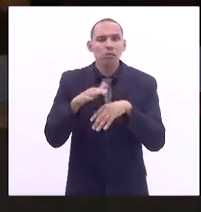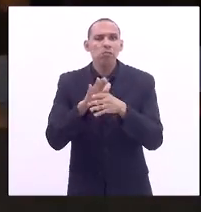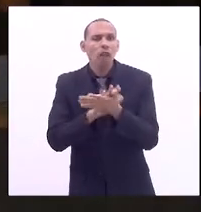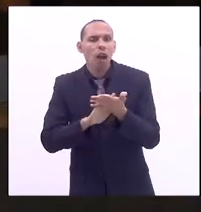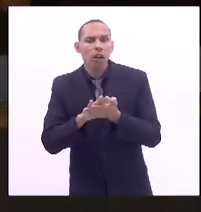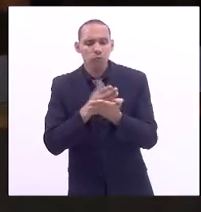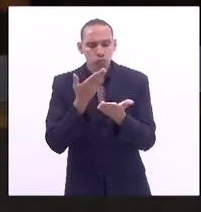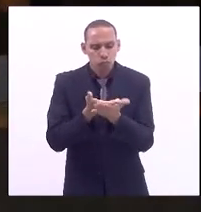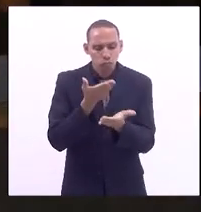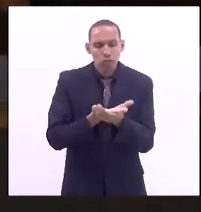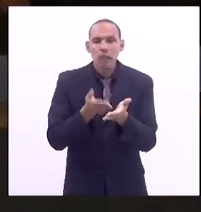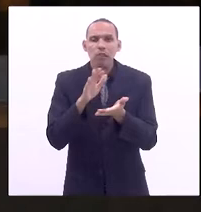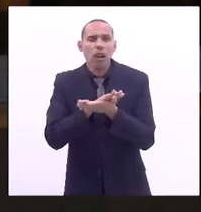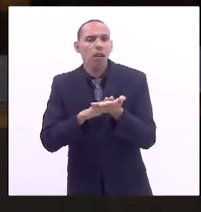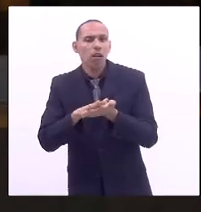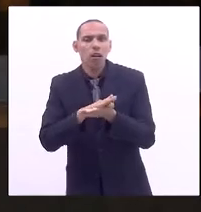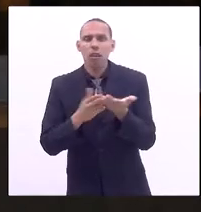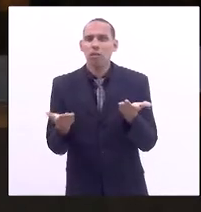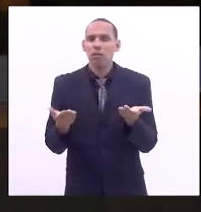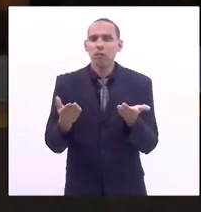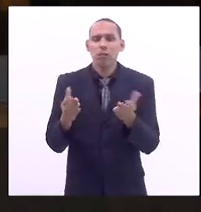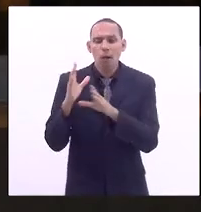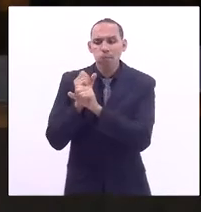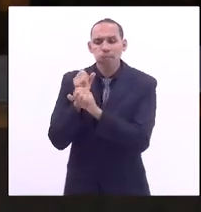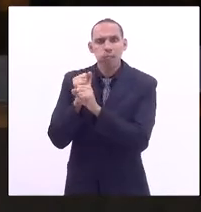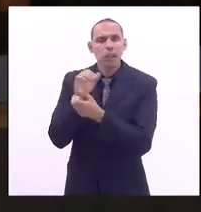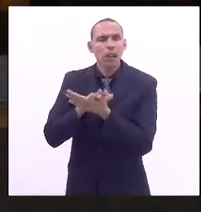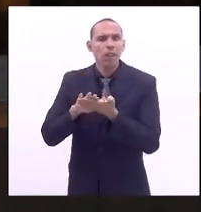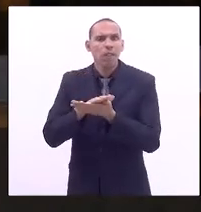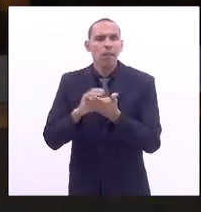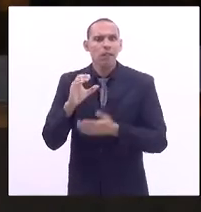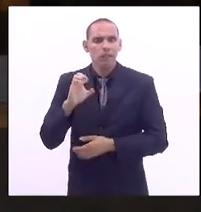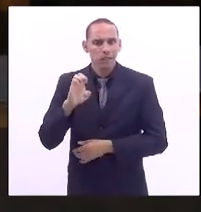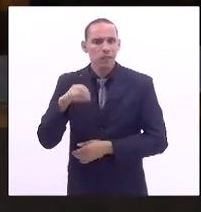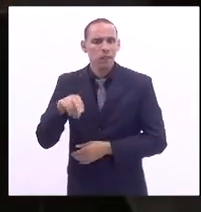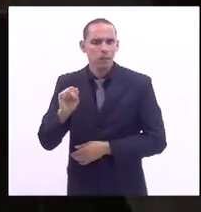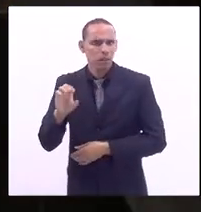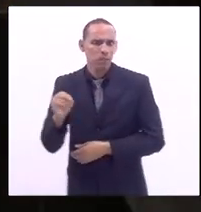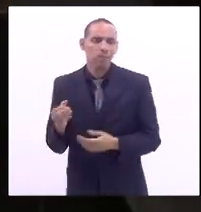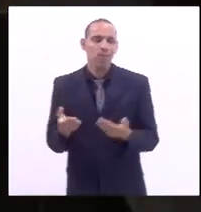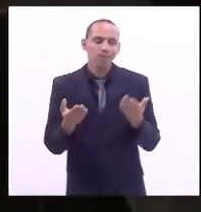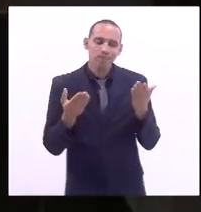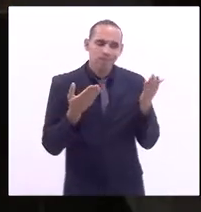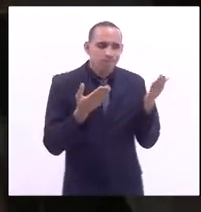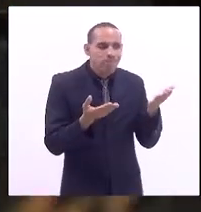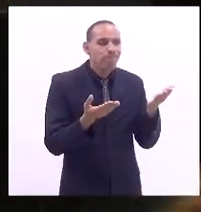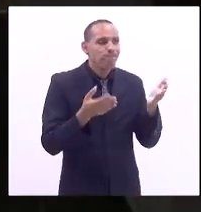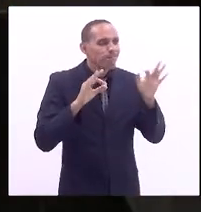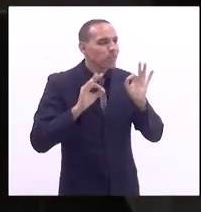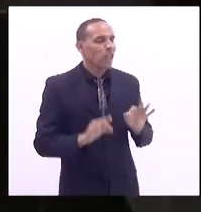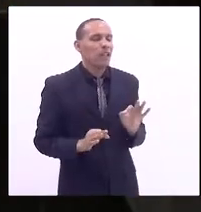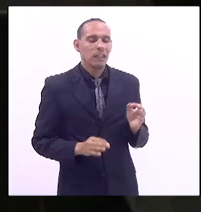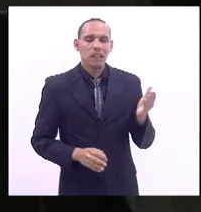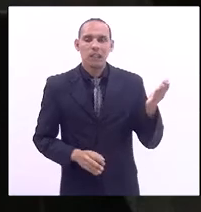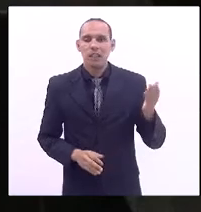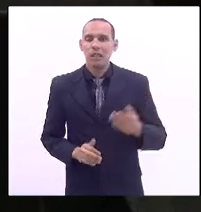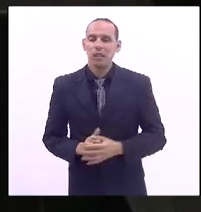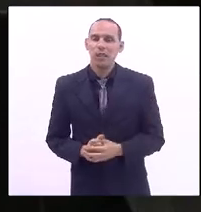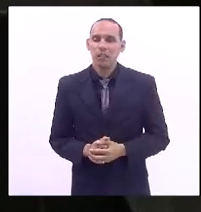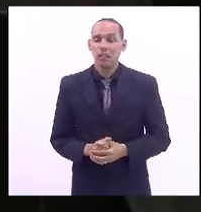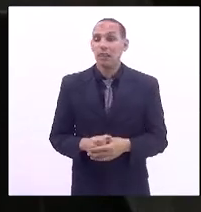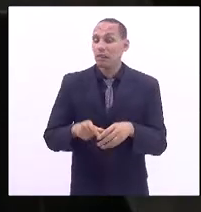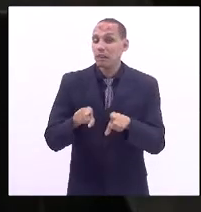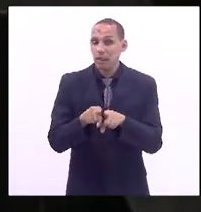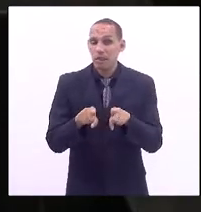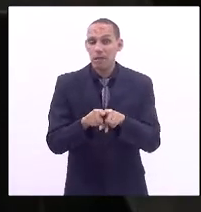tipo de Estudo sem nenhum tipo de Senso né No mínimo você tem toda razão é